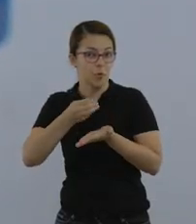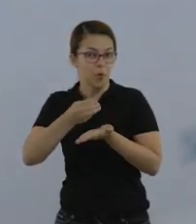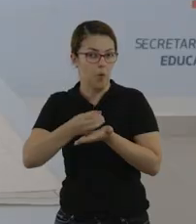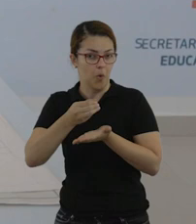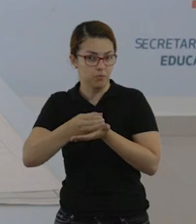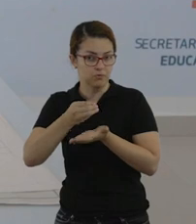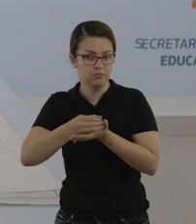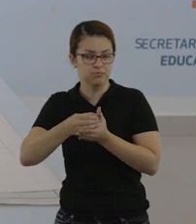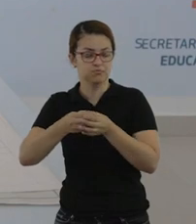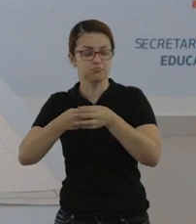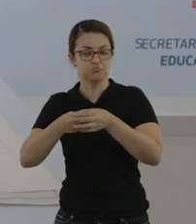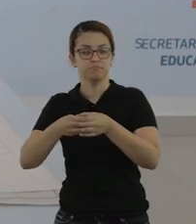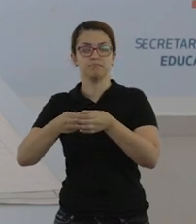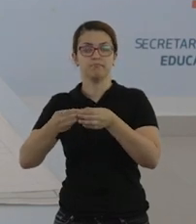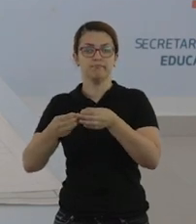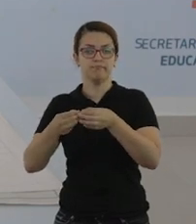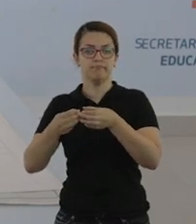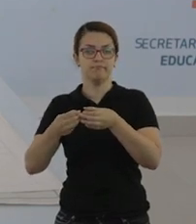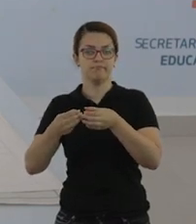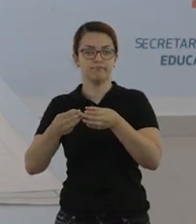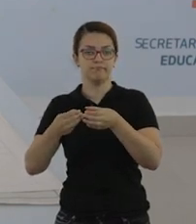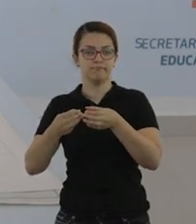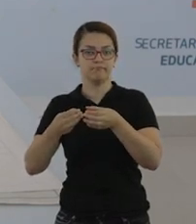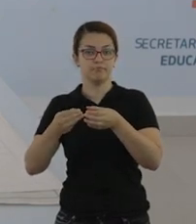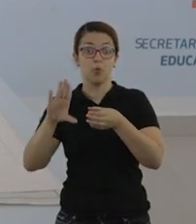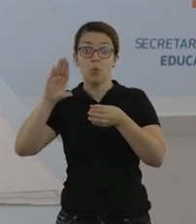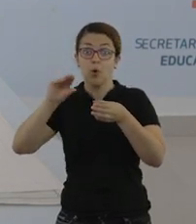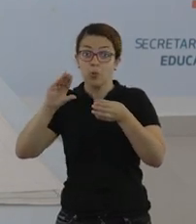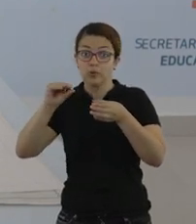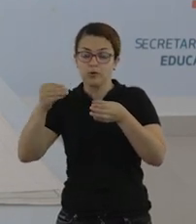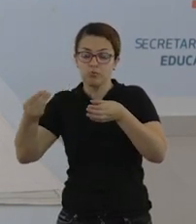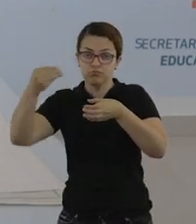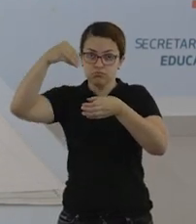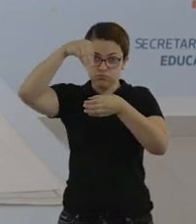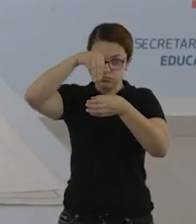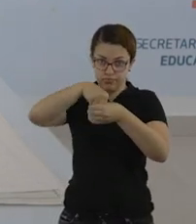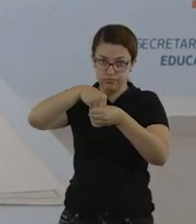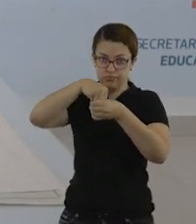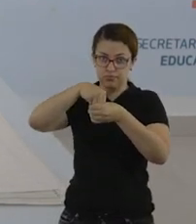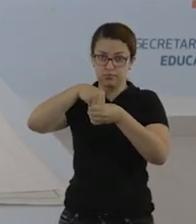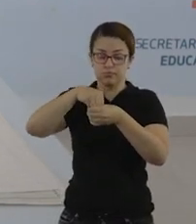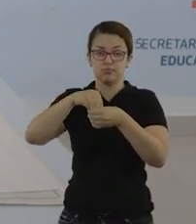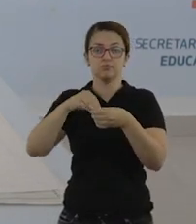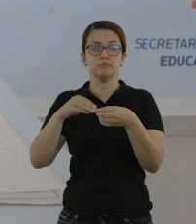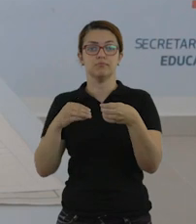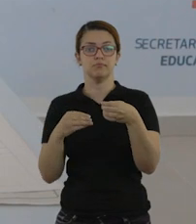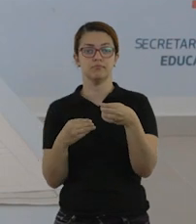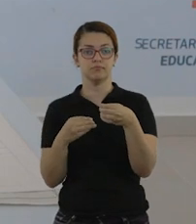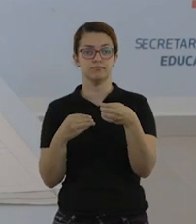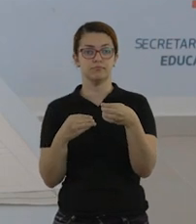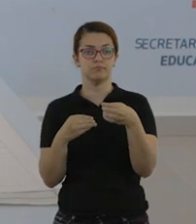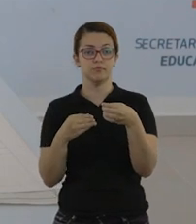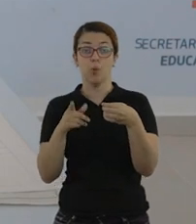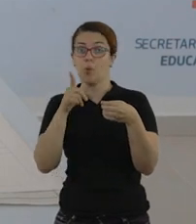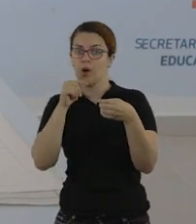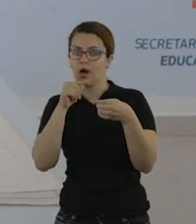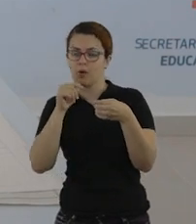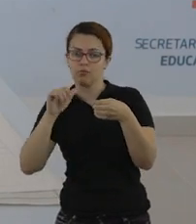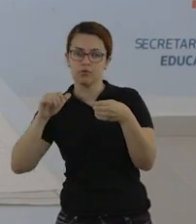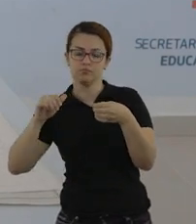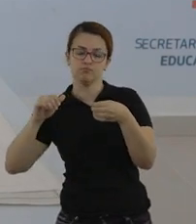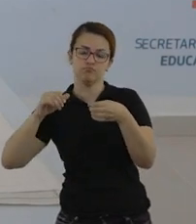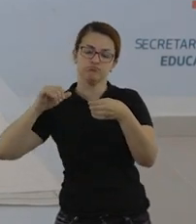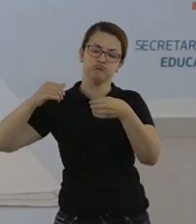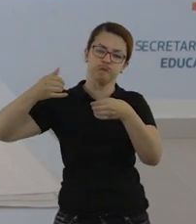não. Você vai umedecer o algodão na água. Aqui tem um pouquinho de água. Você vai usar